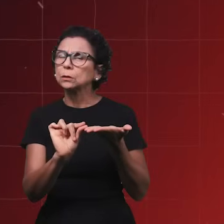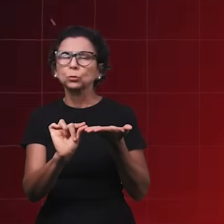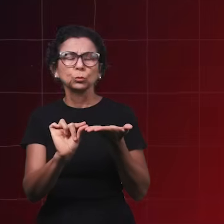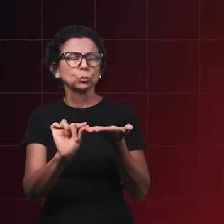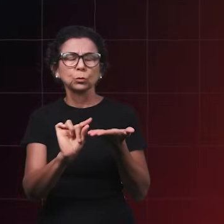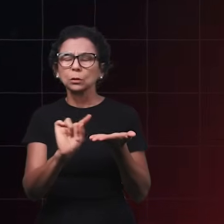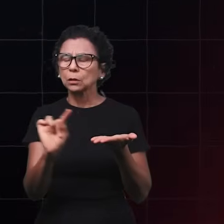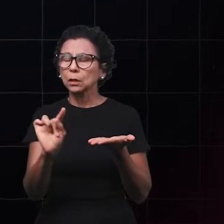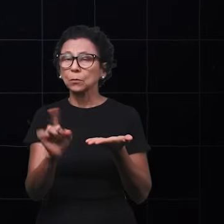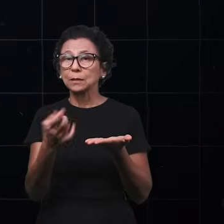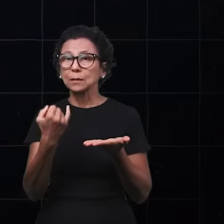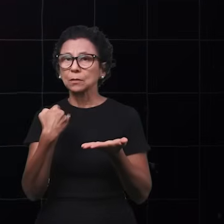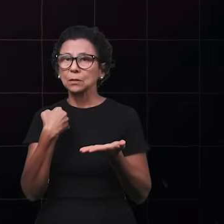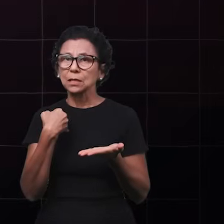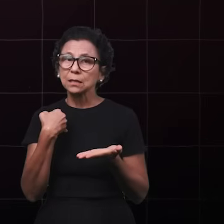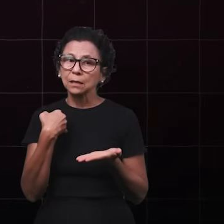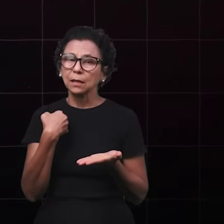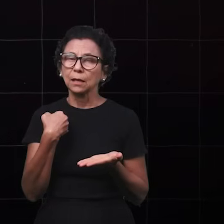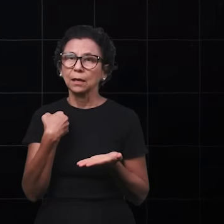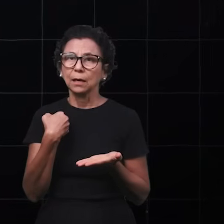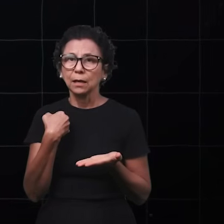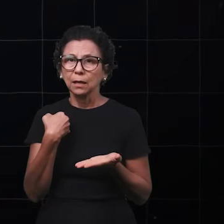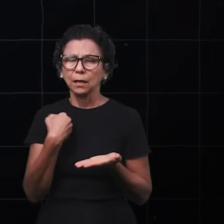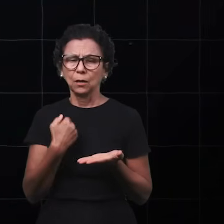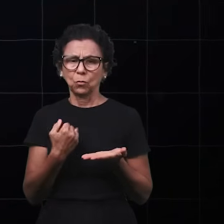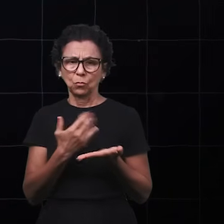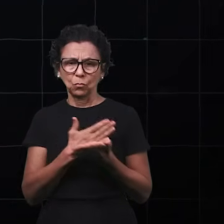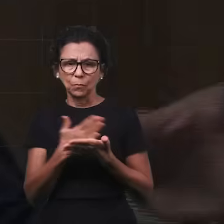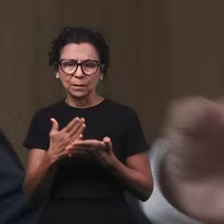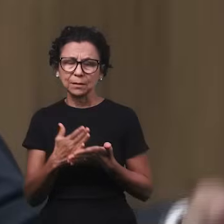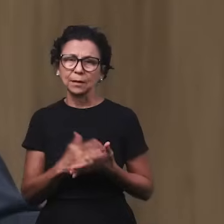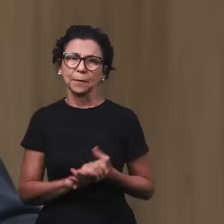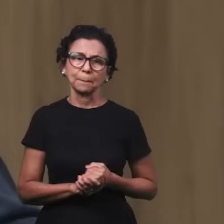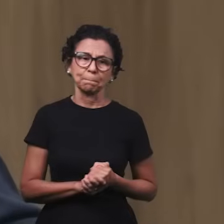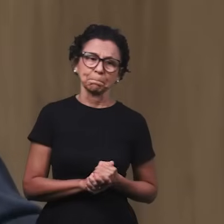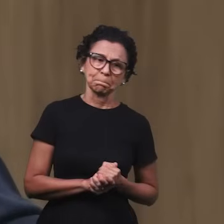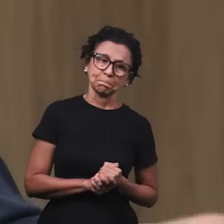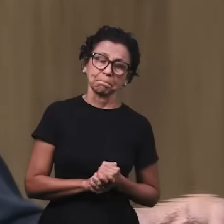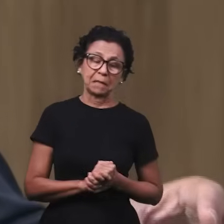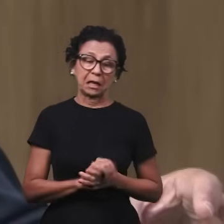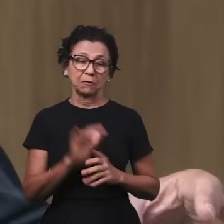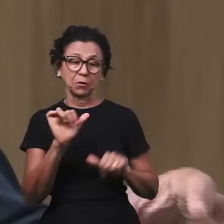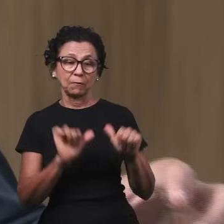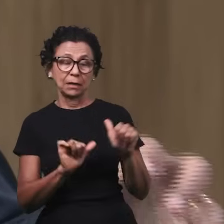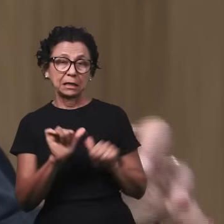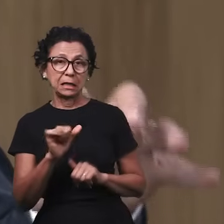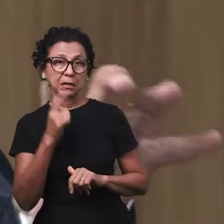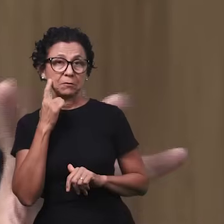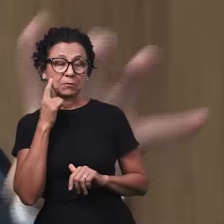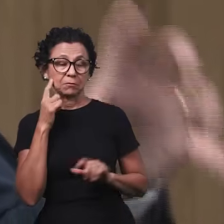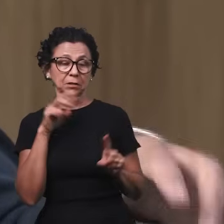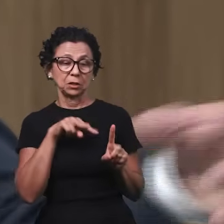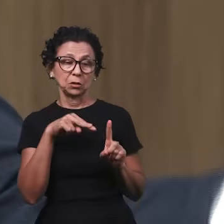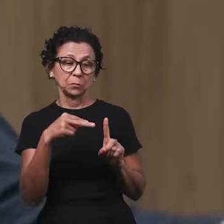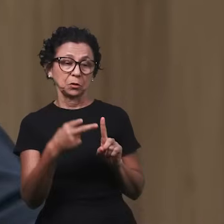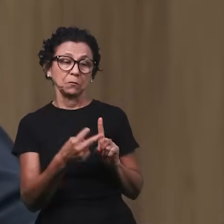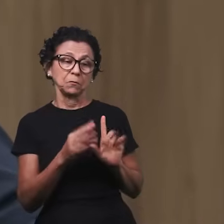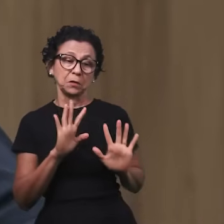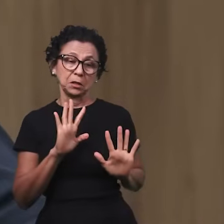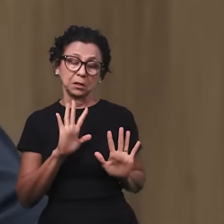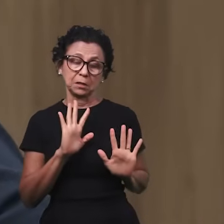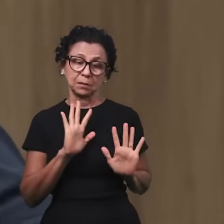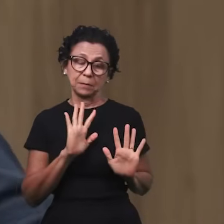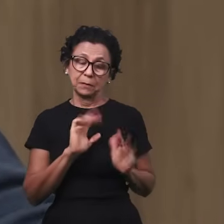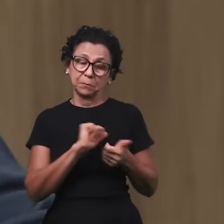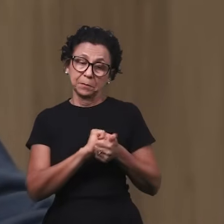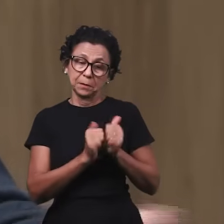a relativizar aquilo que o Senhor determinou, se eu começar a colocar a minha vontade, tentar adequar aquilo ao meu